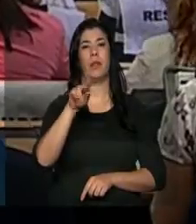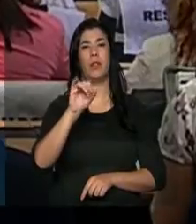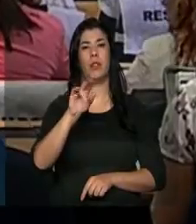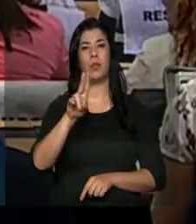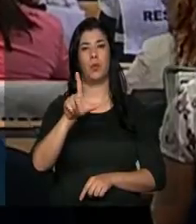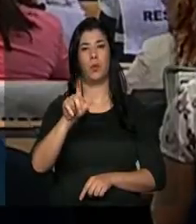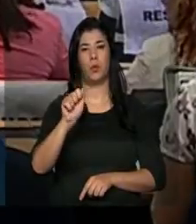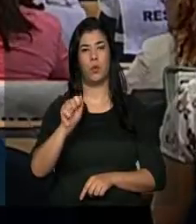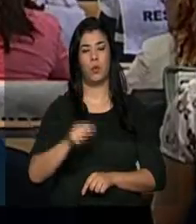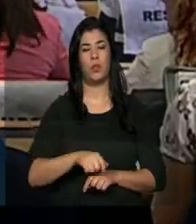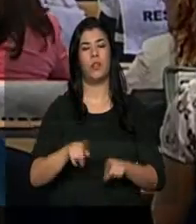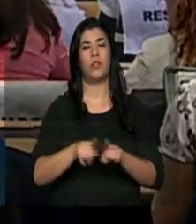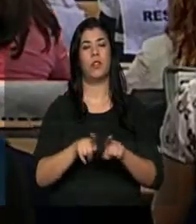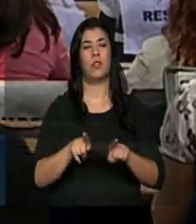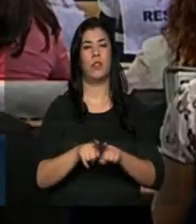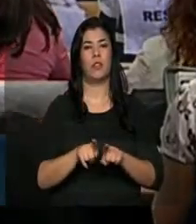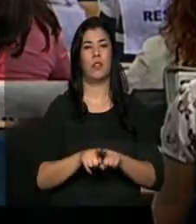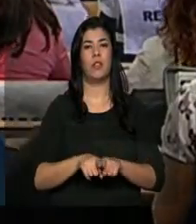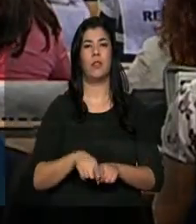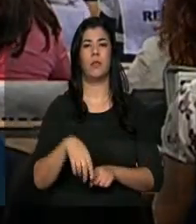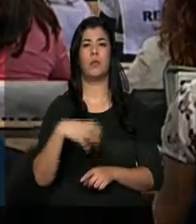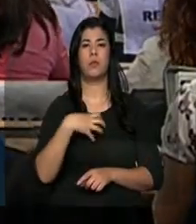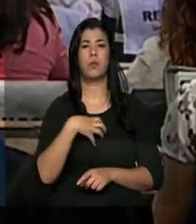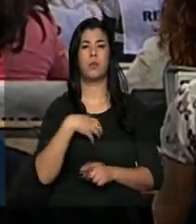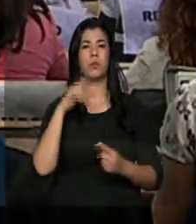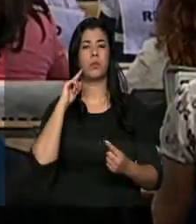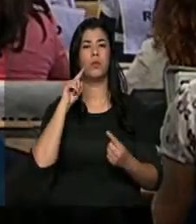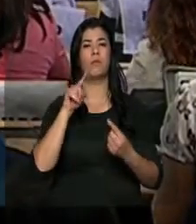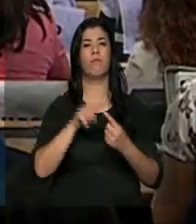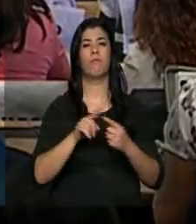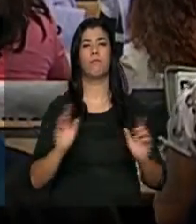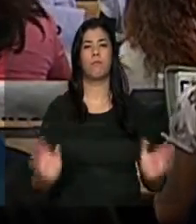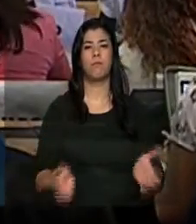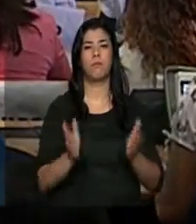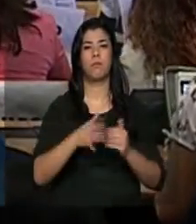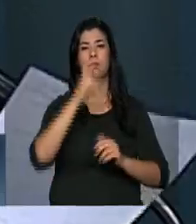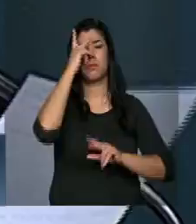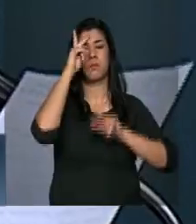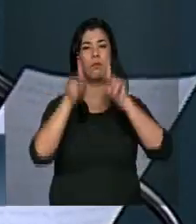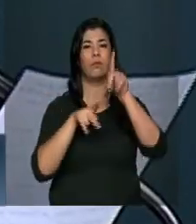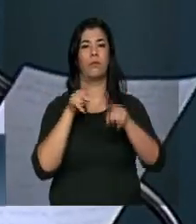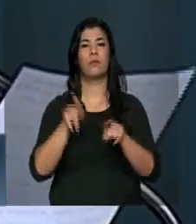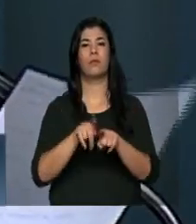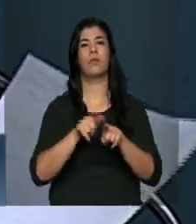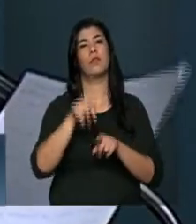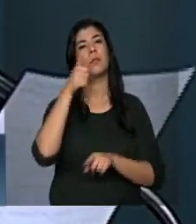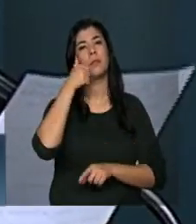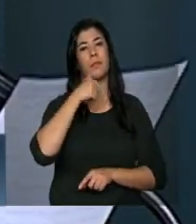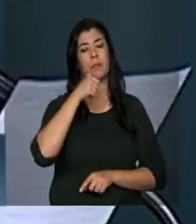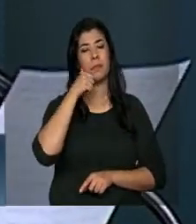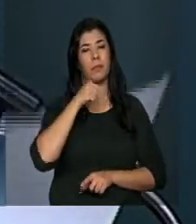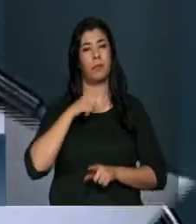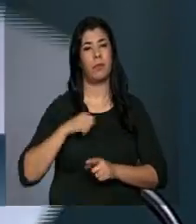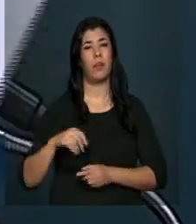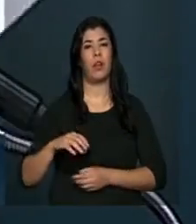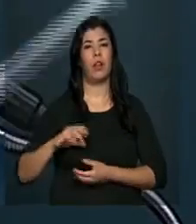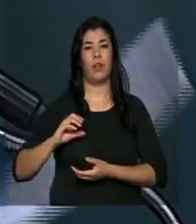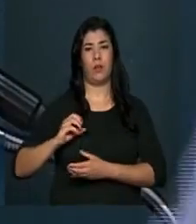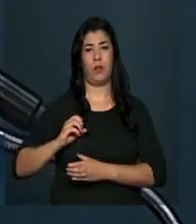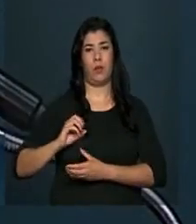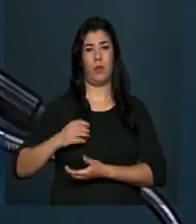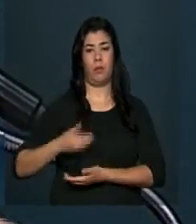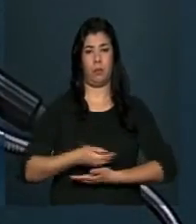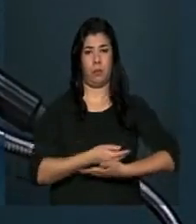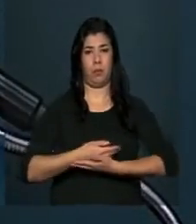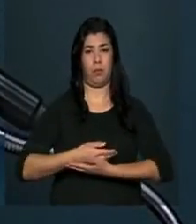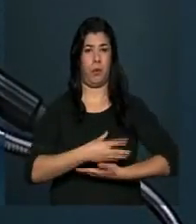O objetivo é mobilizar a população e as mulheres que amamentam para a importância da doação de leite